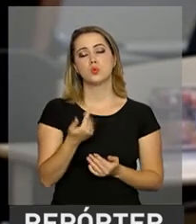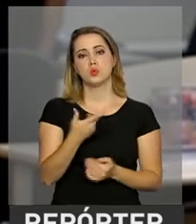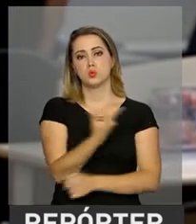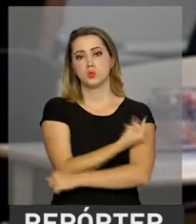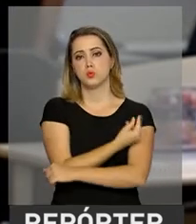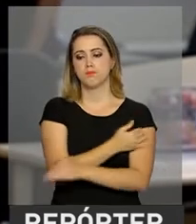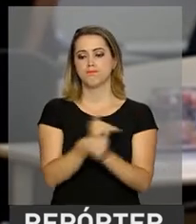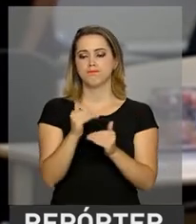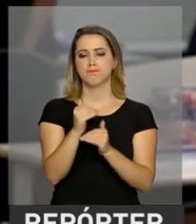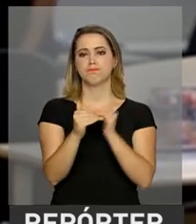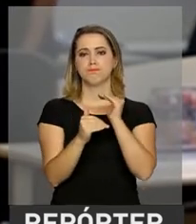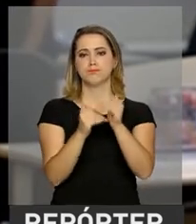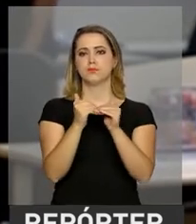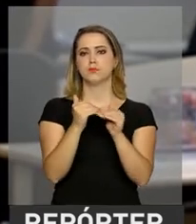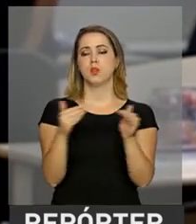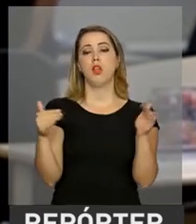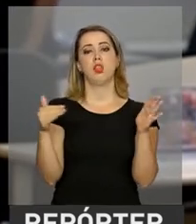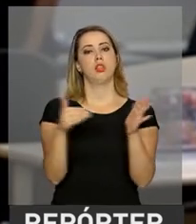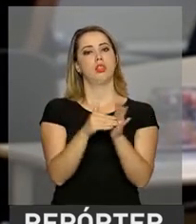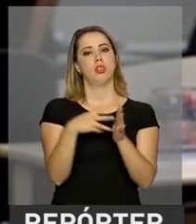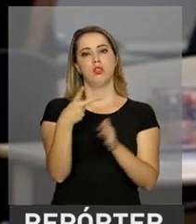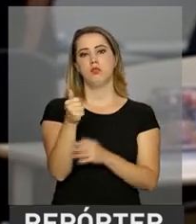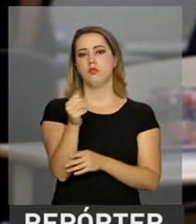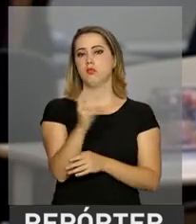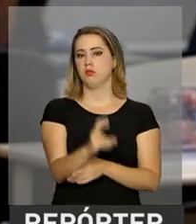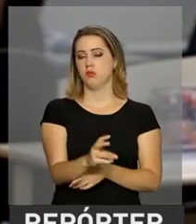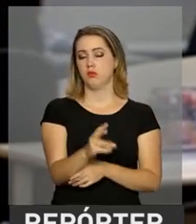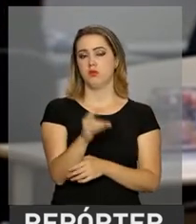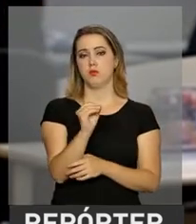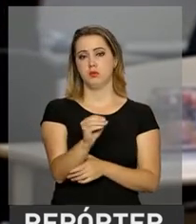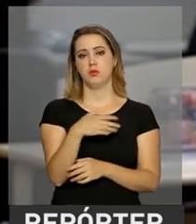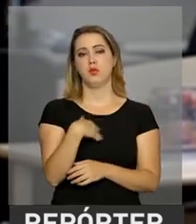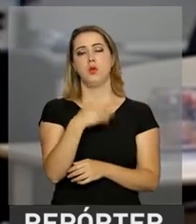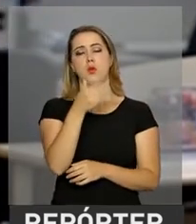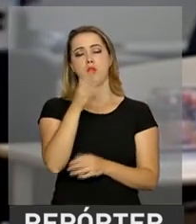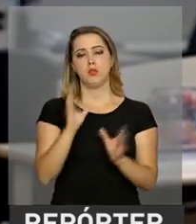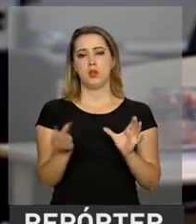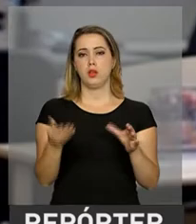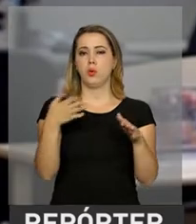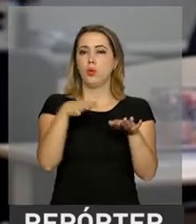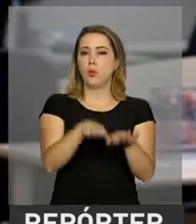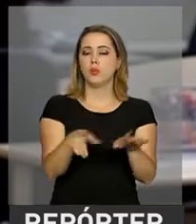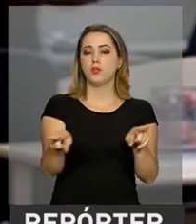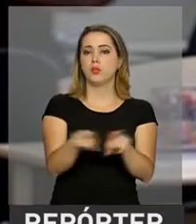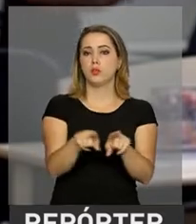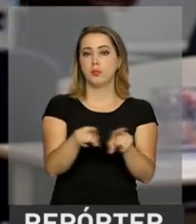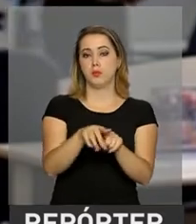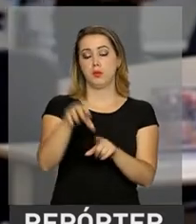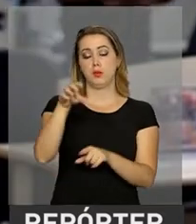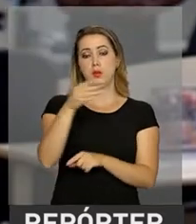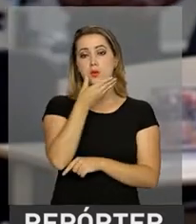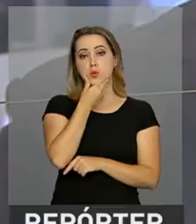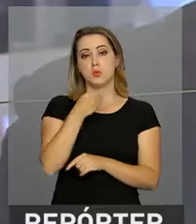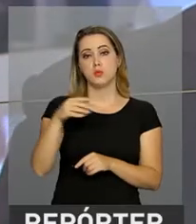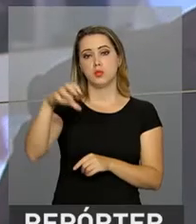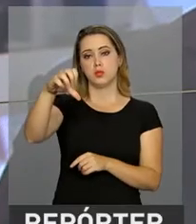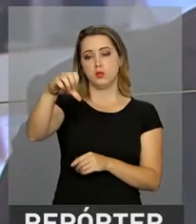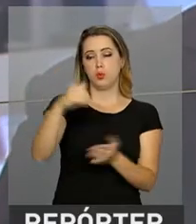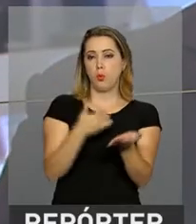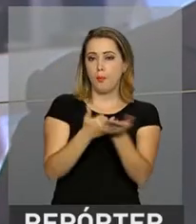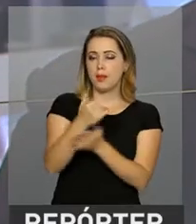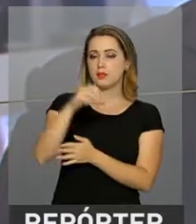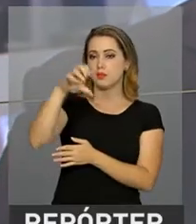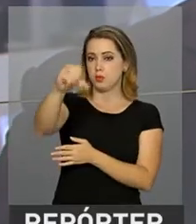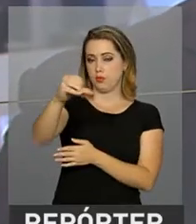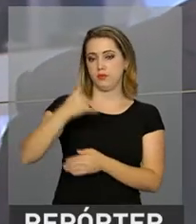ampliada gradativamente até 2020, quando serão incluídos meninos a partir dos 9 anos de idade. Roberto, volto com você em